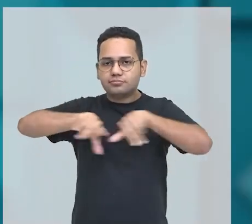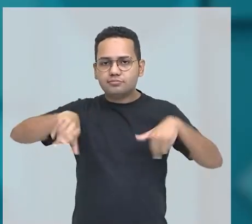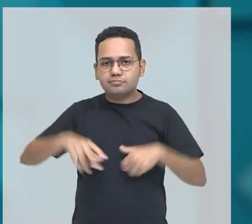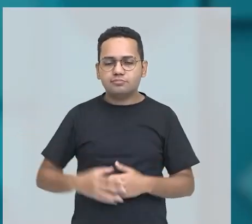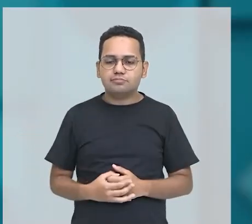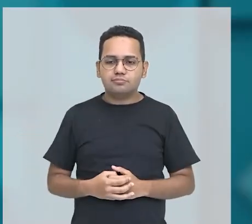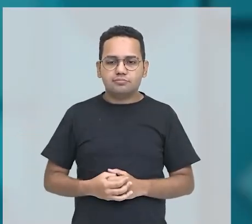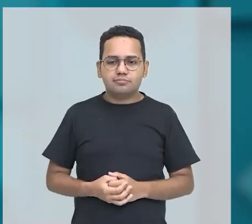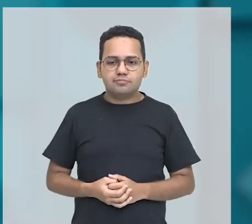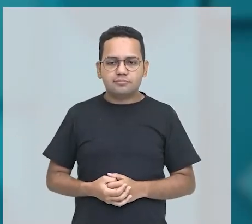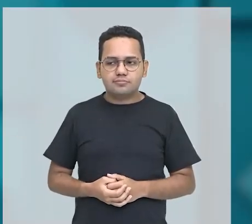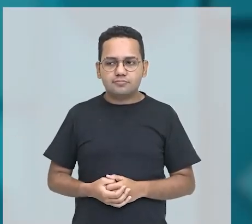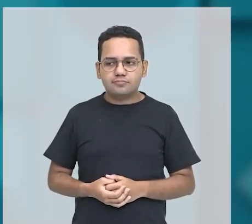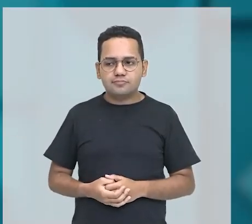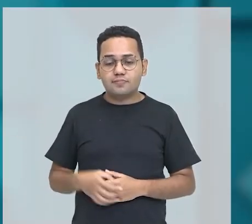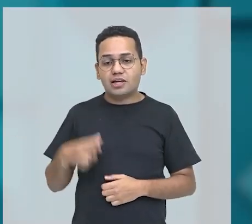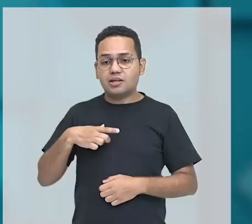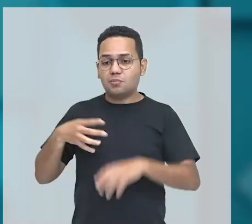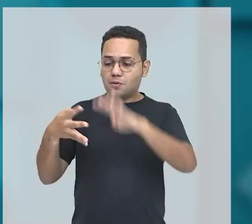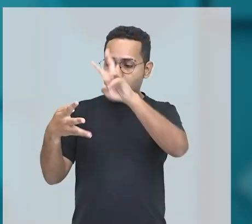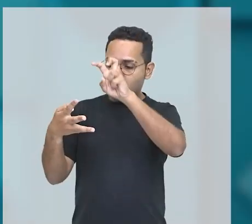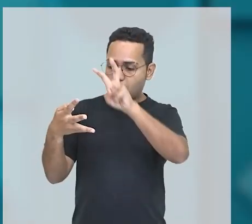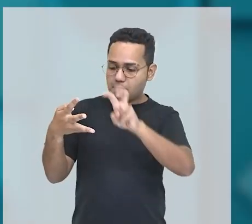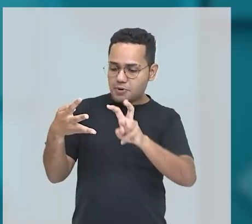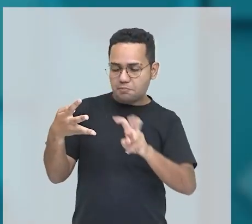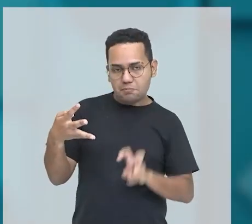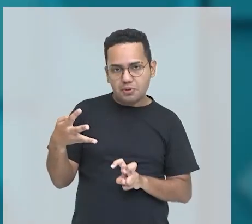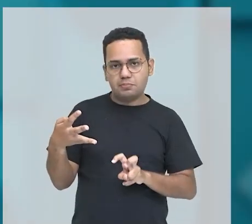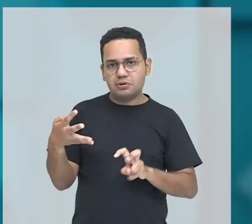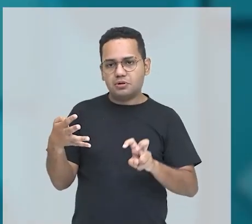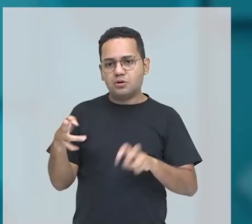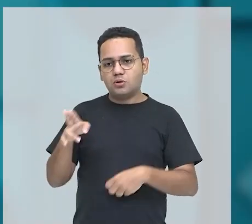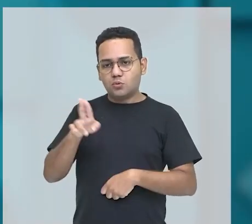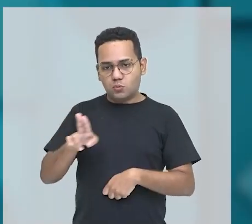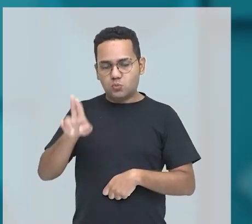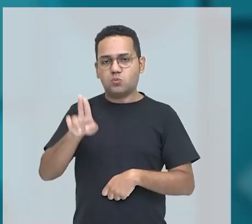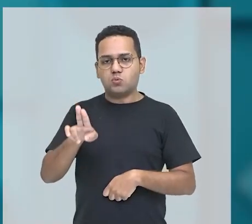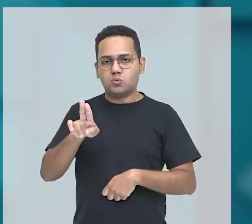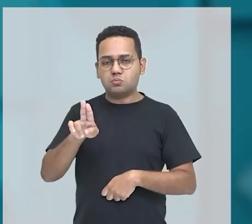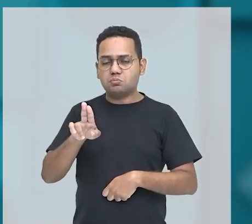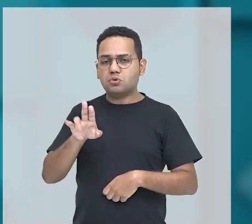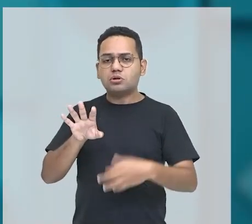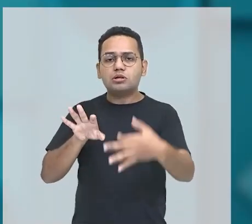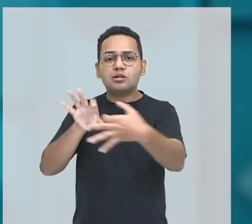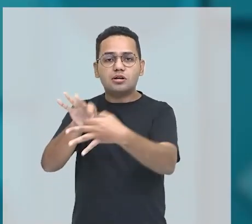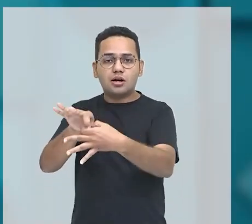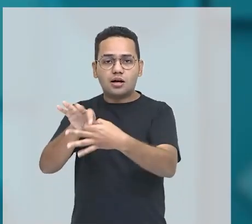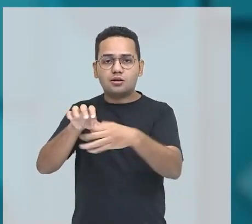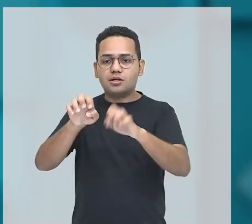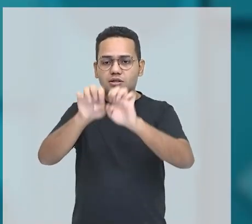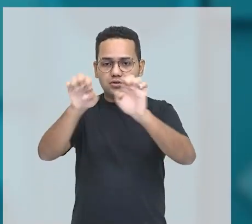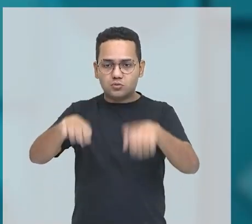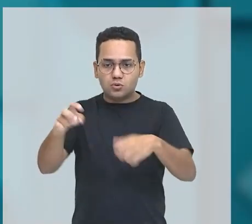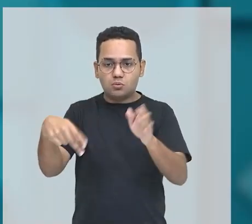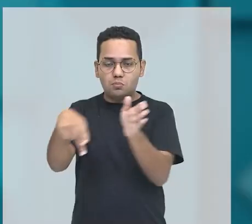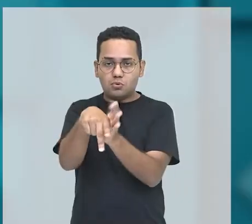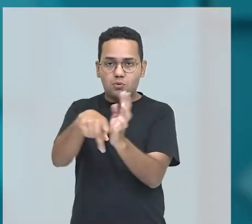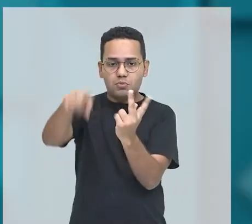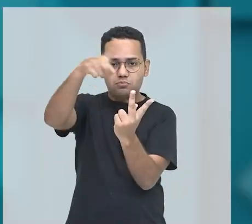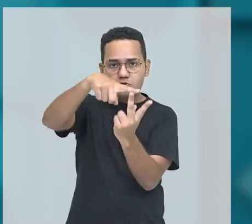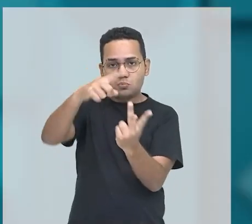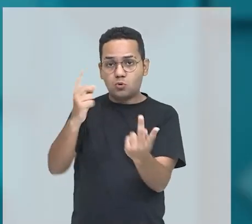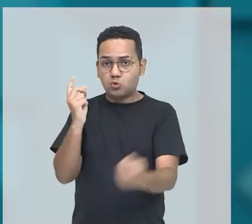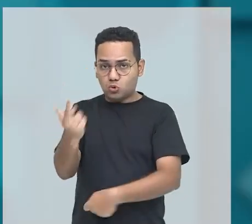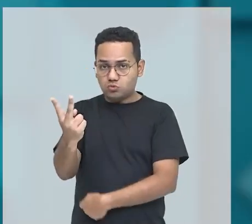temos esses verbos modais aqui sendo utilizados dentro dessa estrutura aí da condicional do